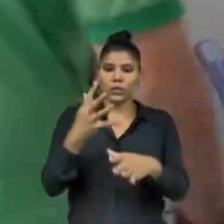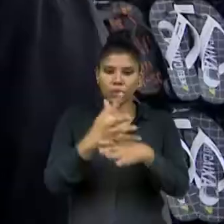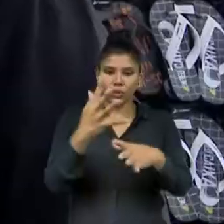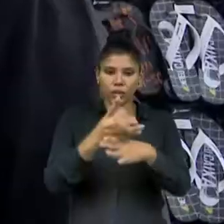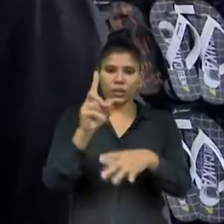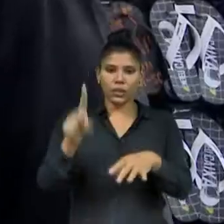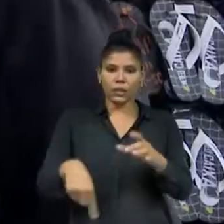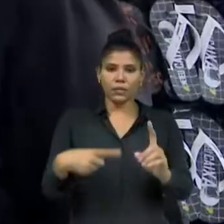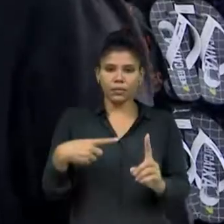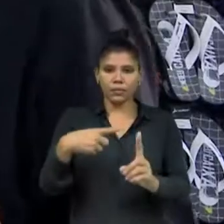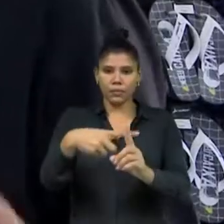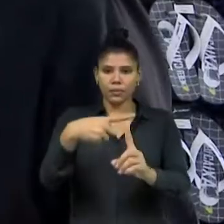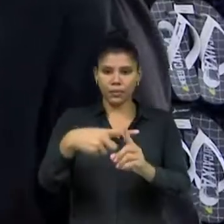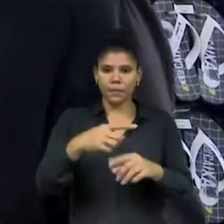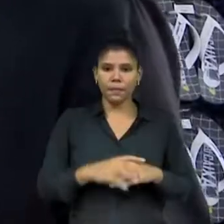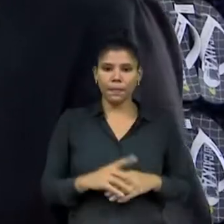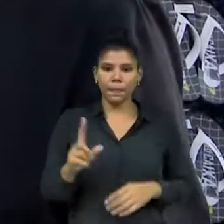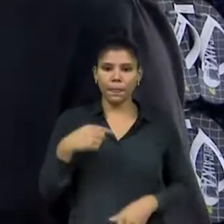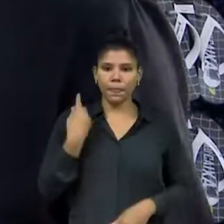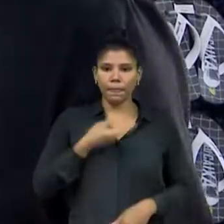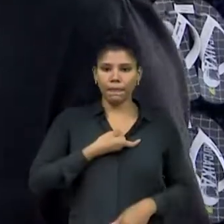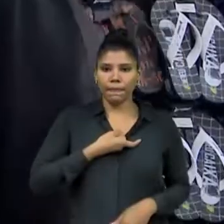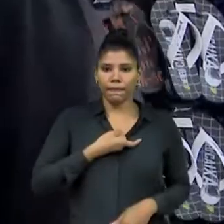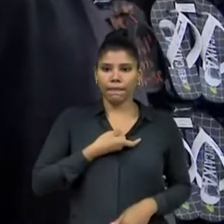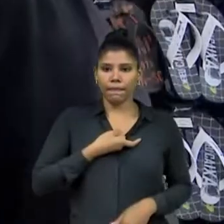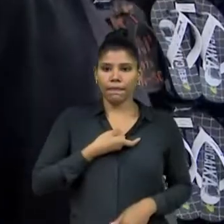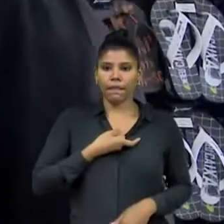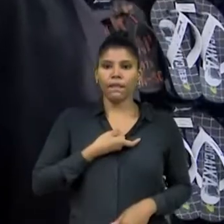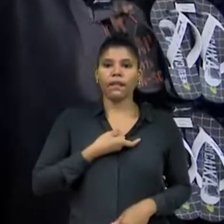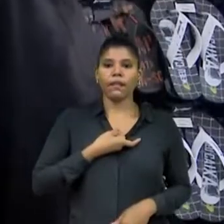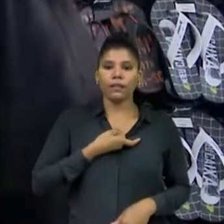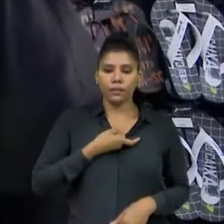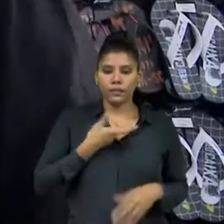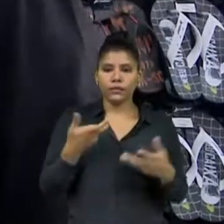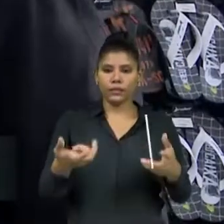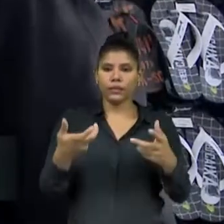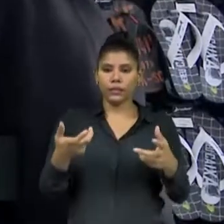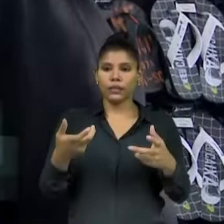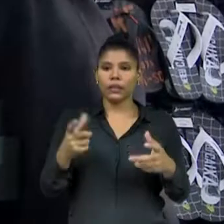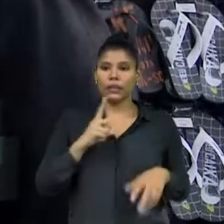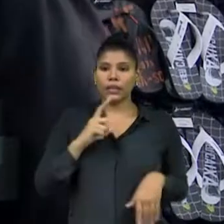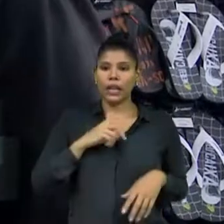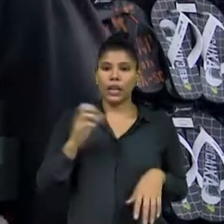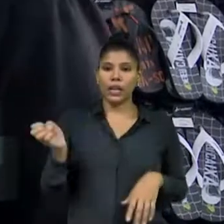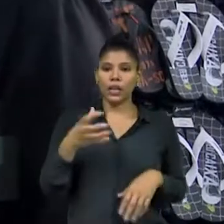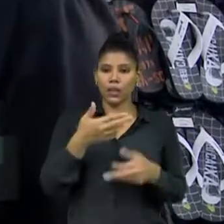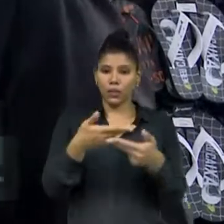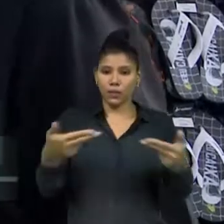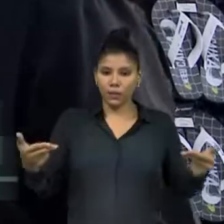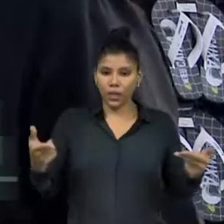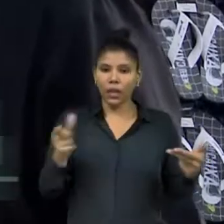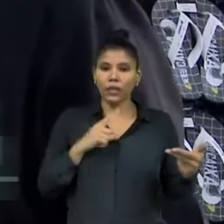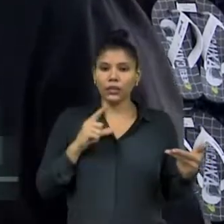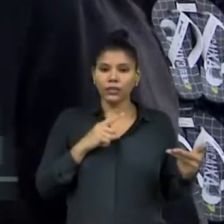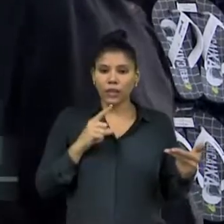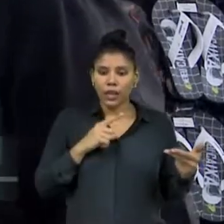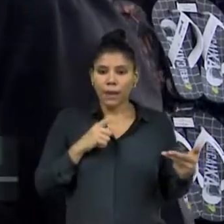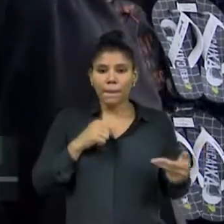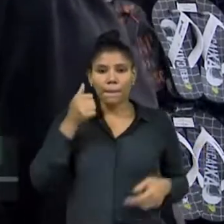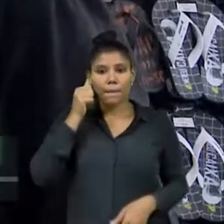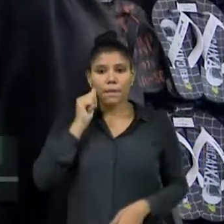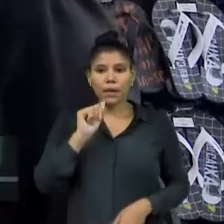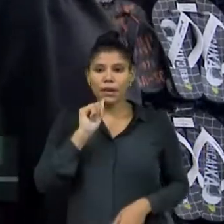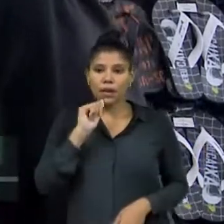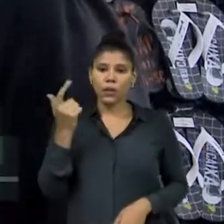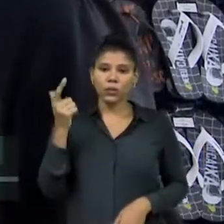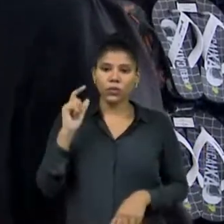positiva. É a expectativa maior desses 2 anos. E agora tem muita novidade. É um ano que muita gente, muitas mães não tinha evento, não